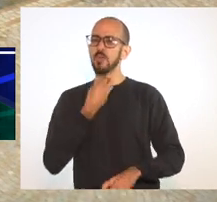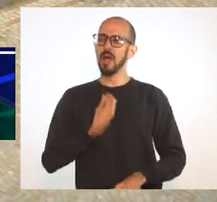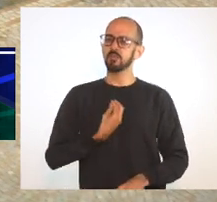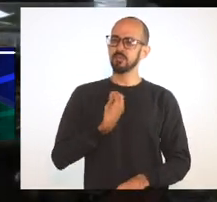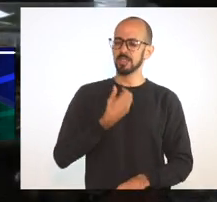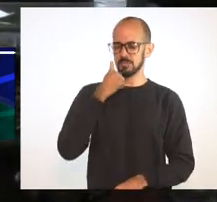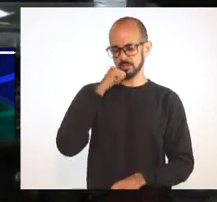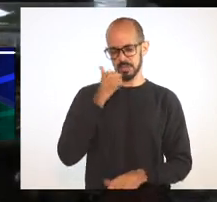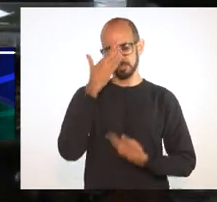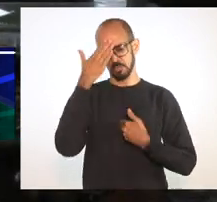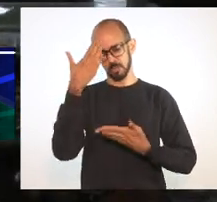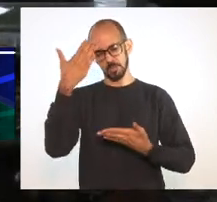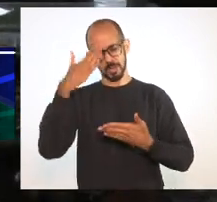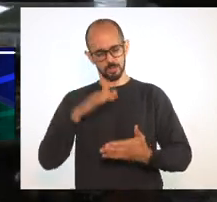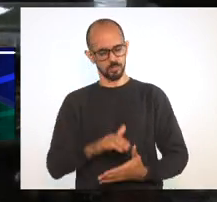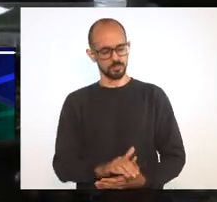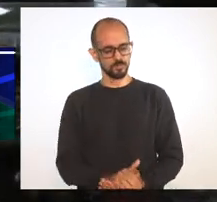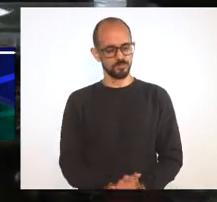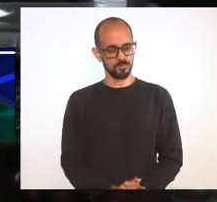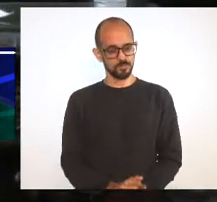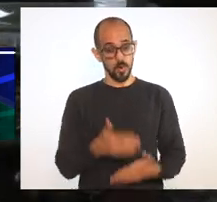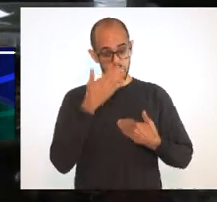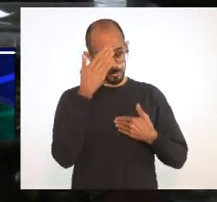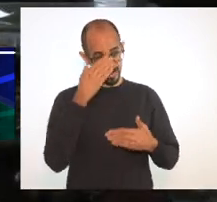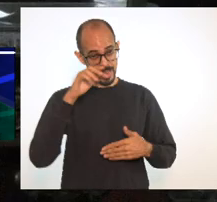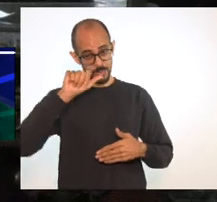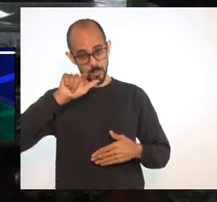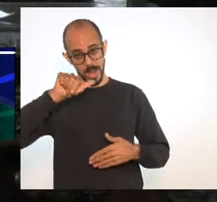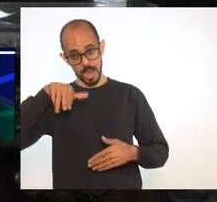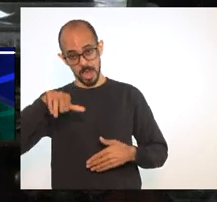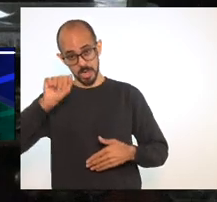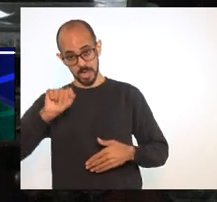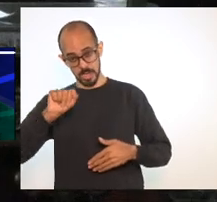Obrigada. Obrigado, deputada Lana. Deputada Marta Rocha.